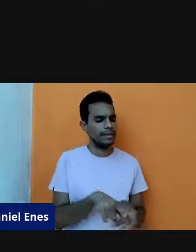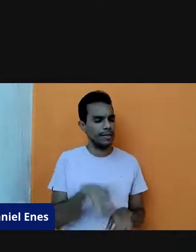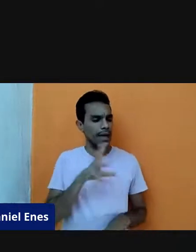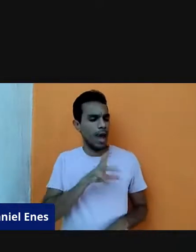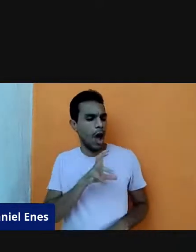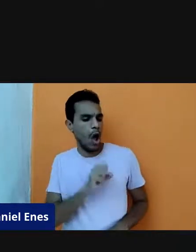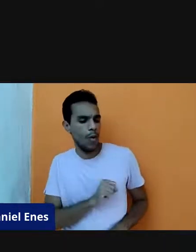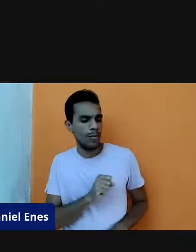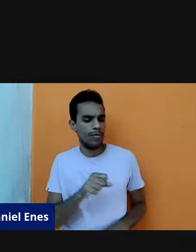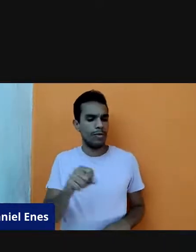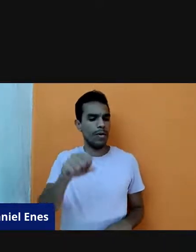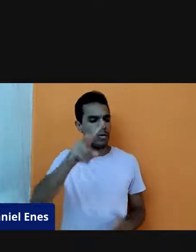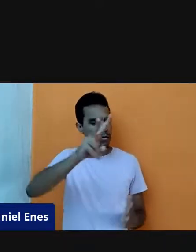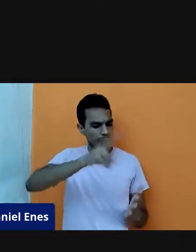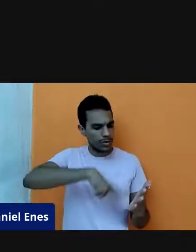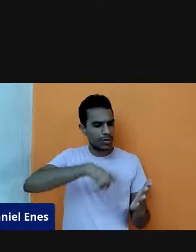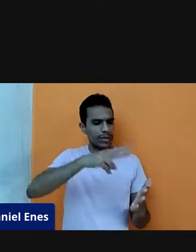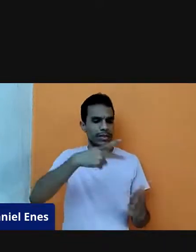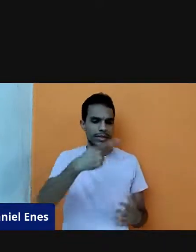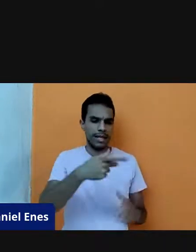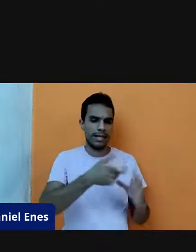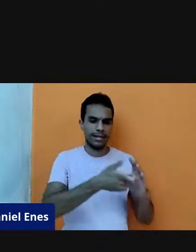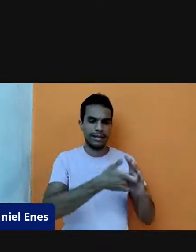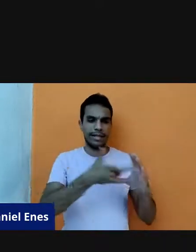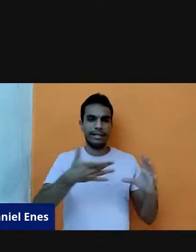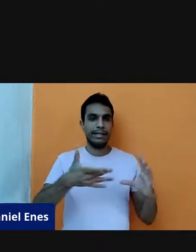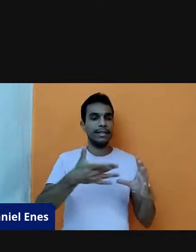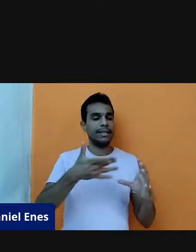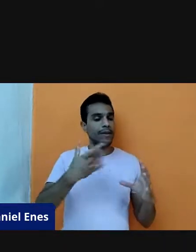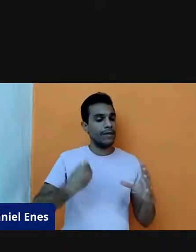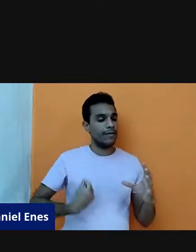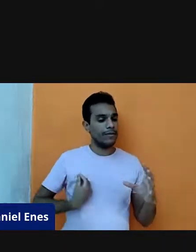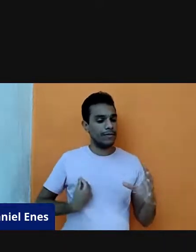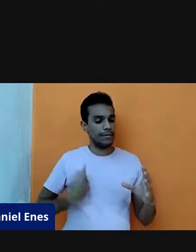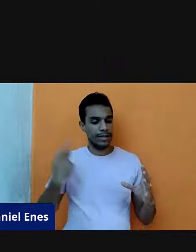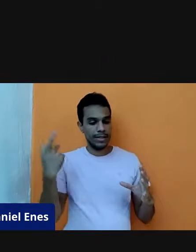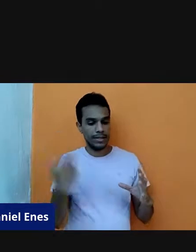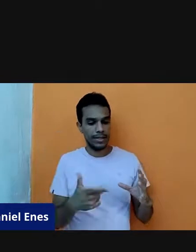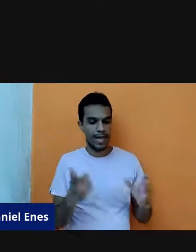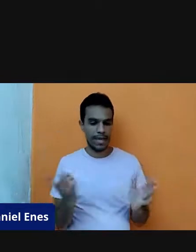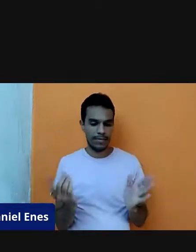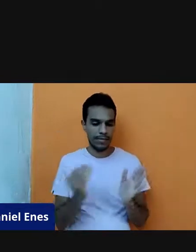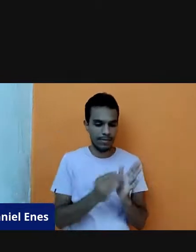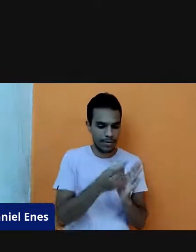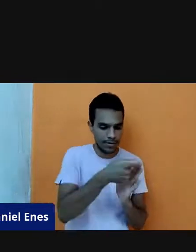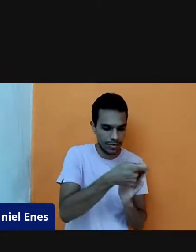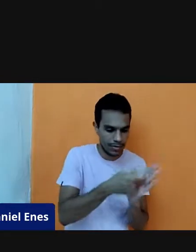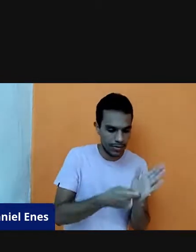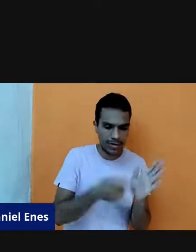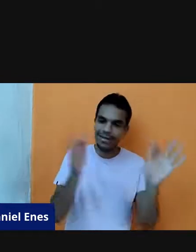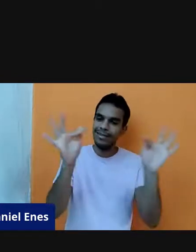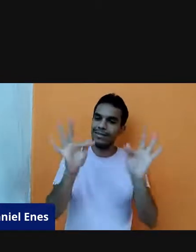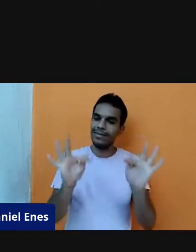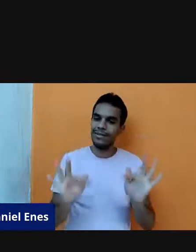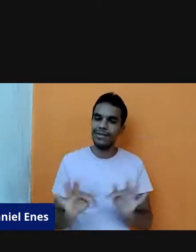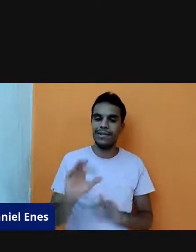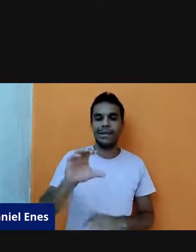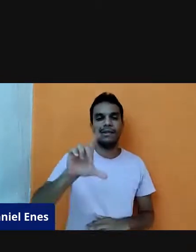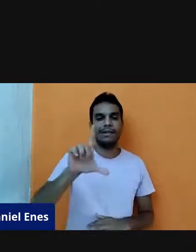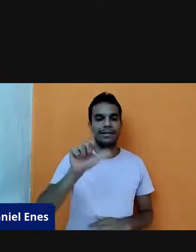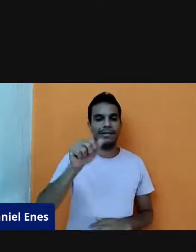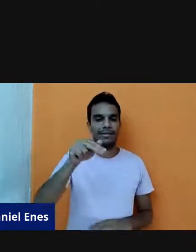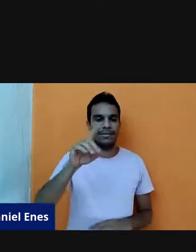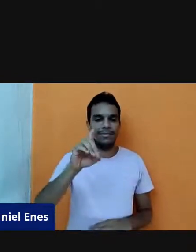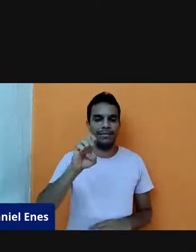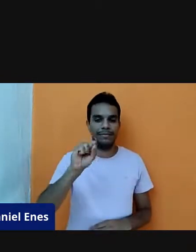por leitura, outra característica que também vai estar presente na sua obra, Infelicidade Clandestina, em que ela conta a história de